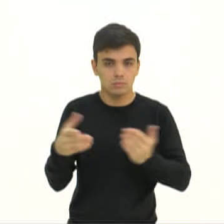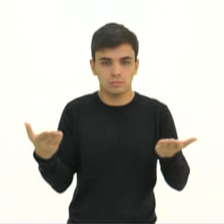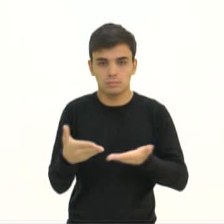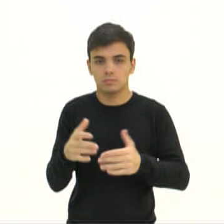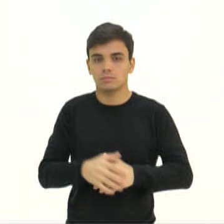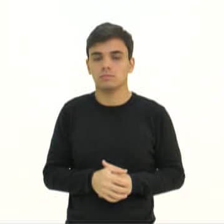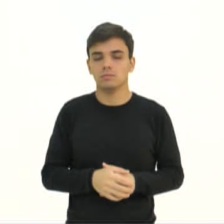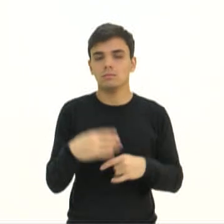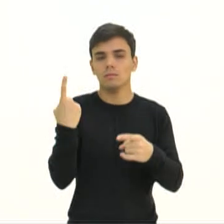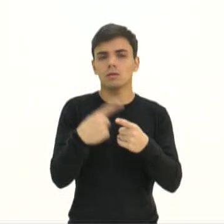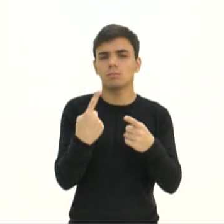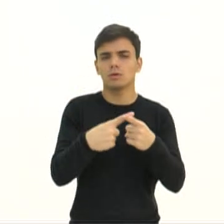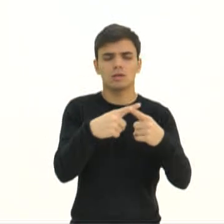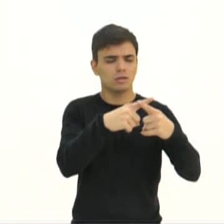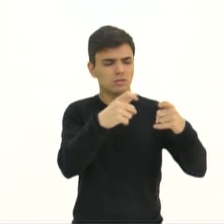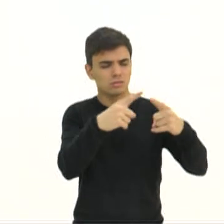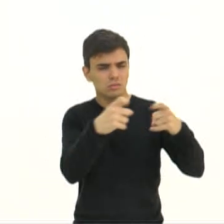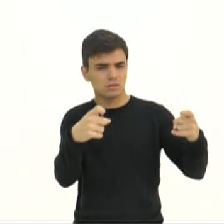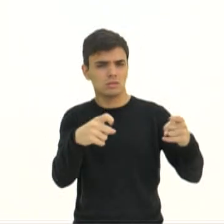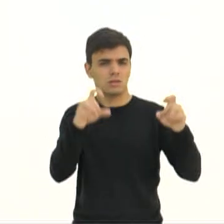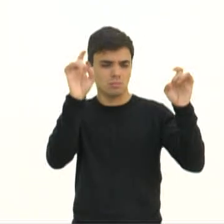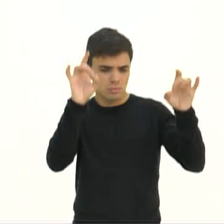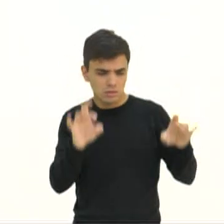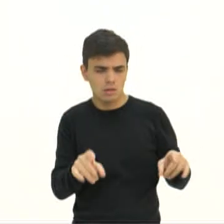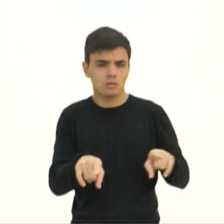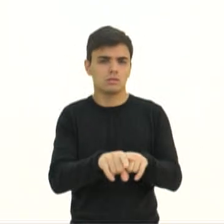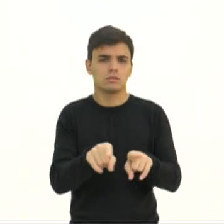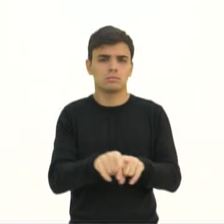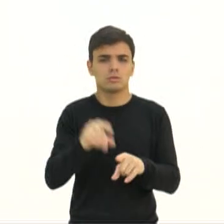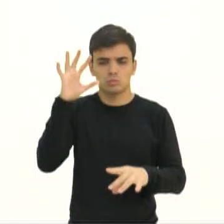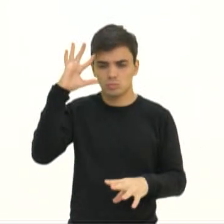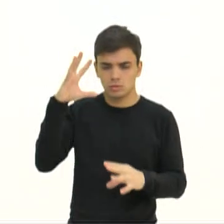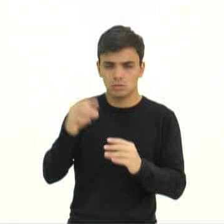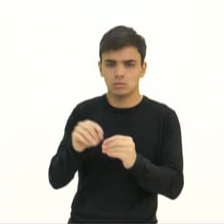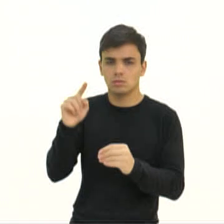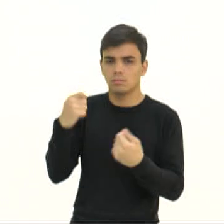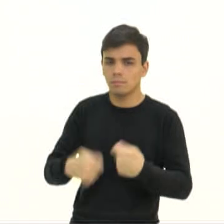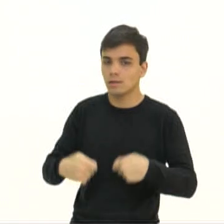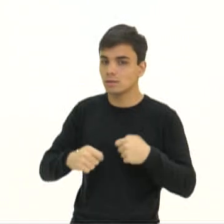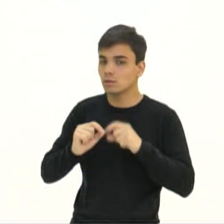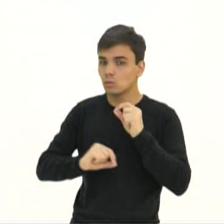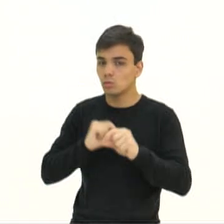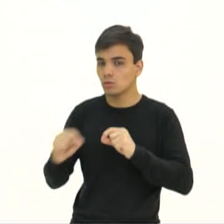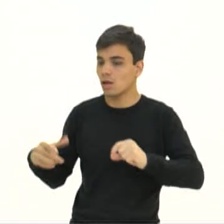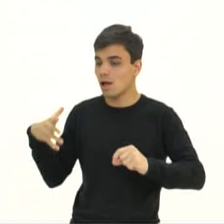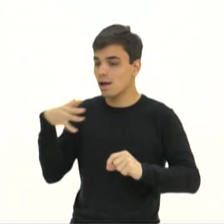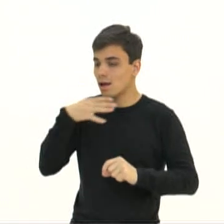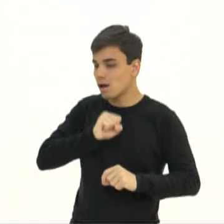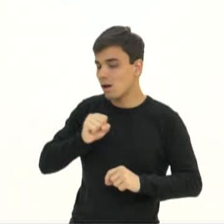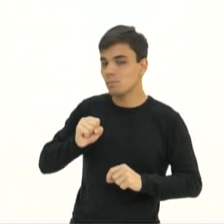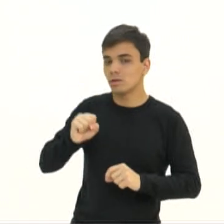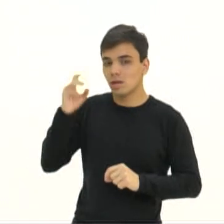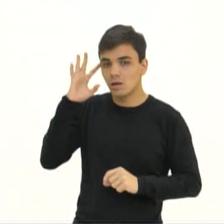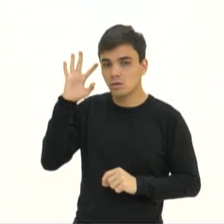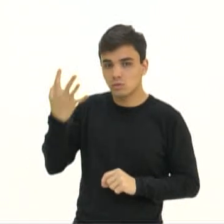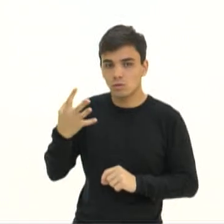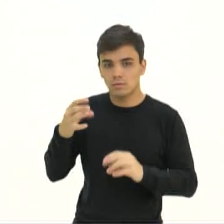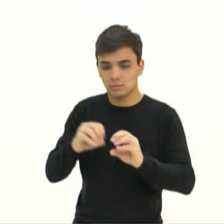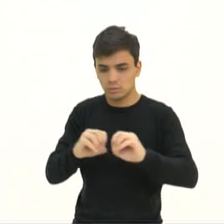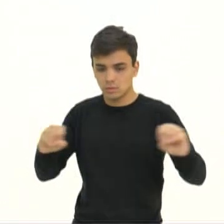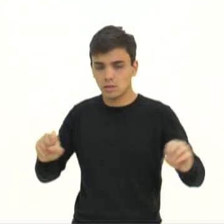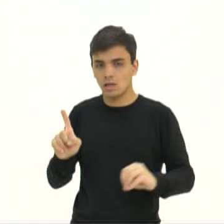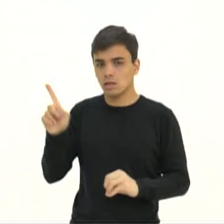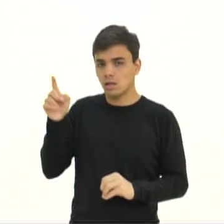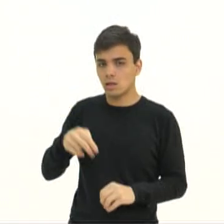os especialistas e autoridades entendem que é necessária uma solução rápida para o processo de desertificação no